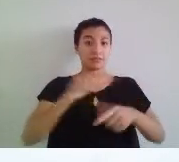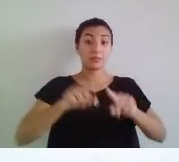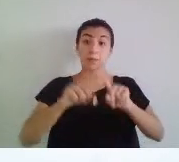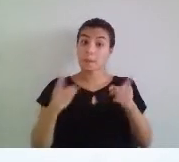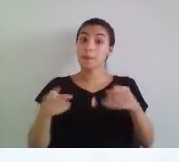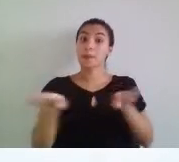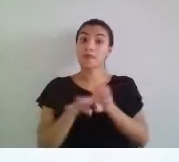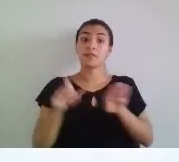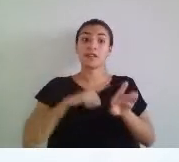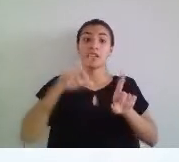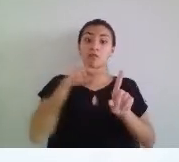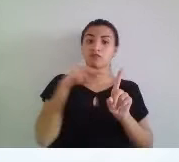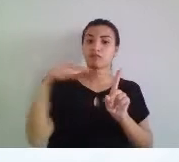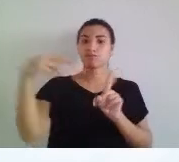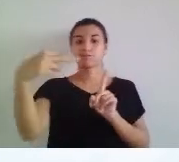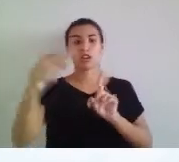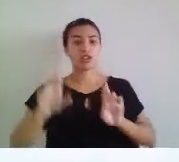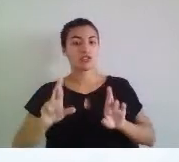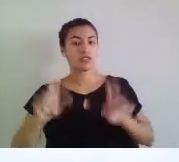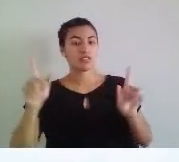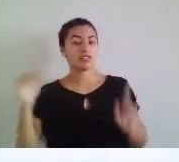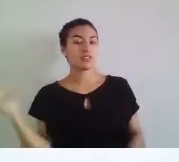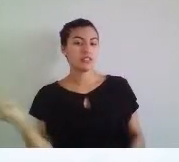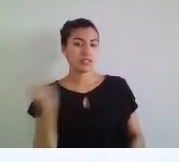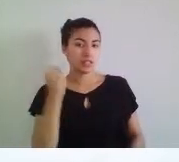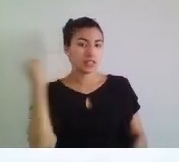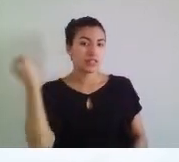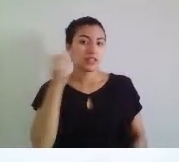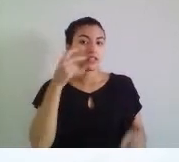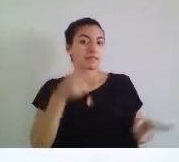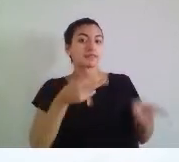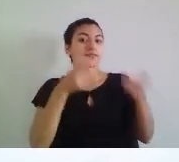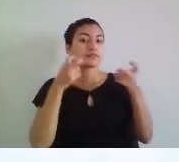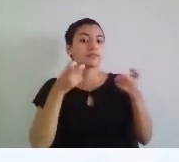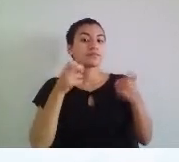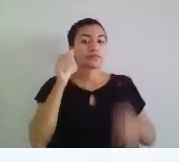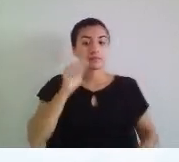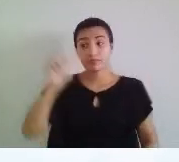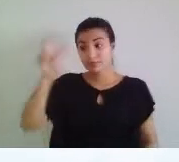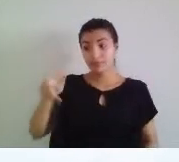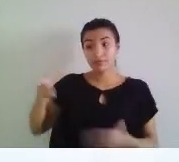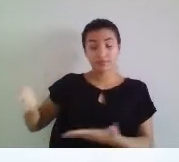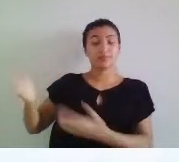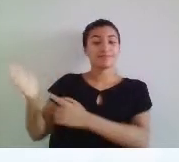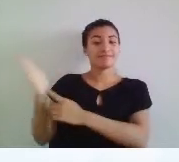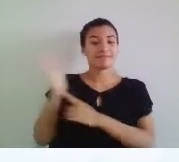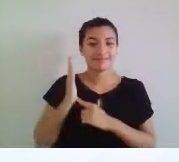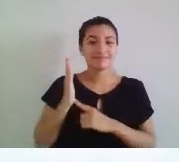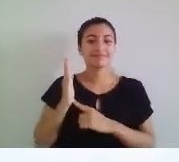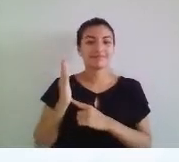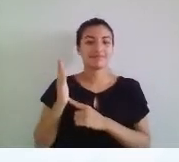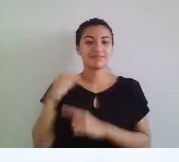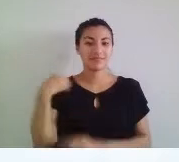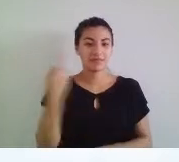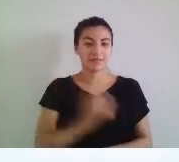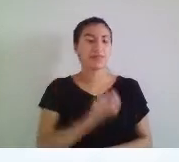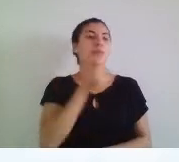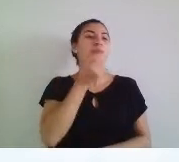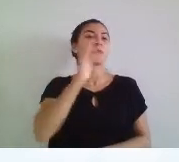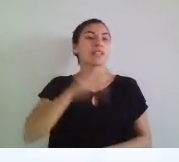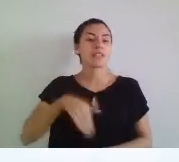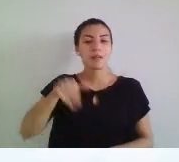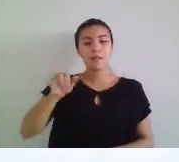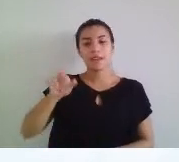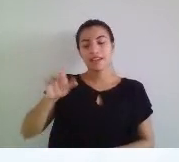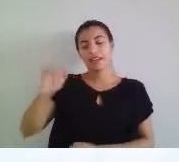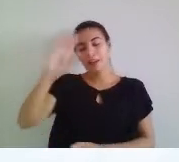um outro lado aqui, que é importante também de se observar, que a doutora vai demonstrar aqui durante a nossa entrevista. Boa tarde, que prazer,